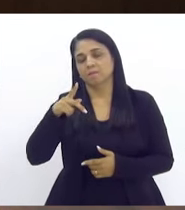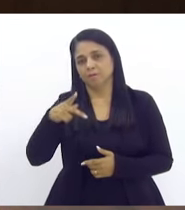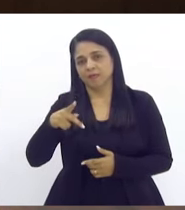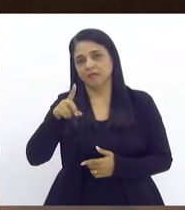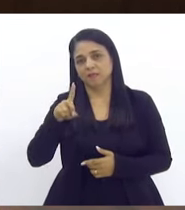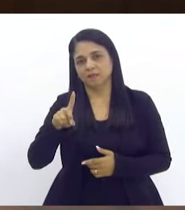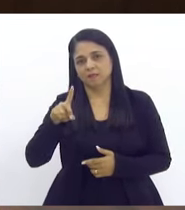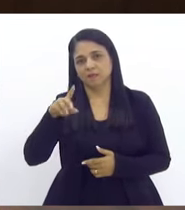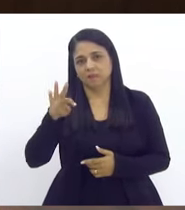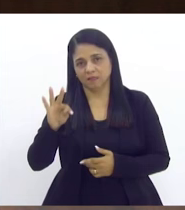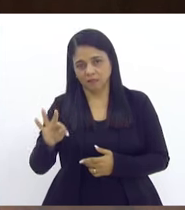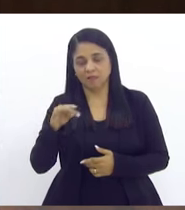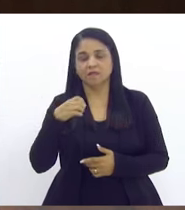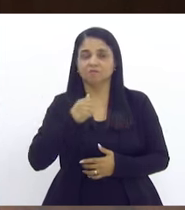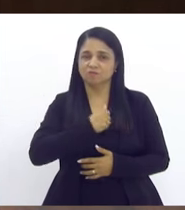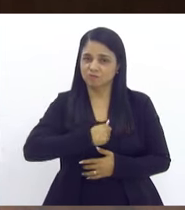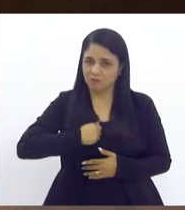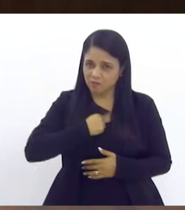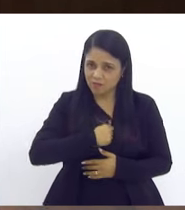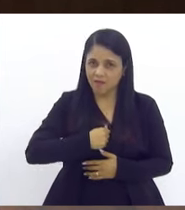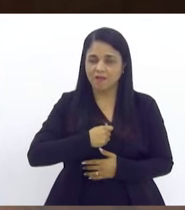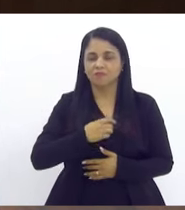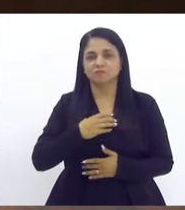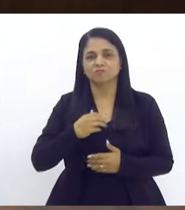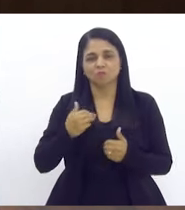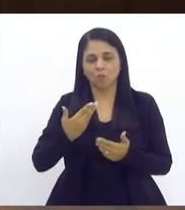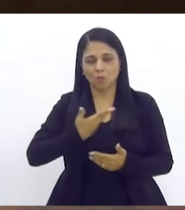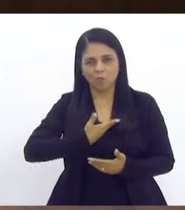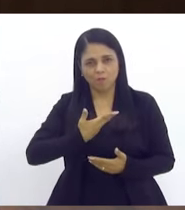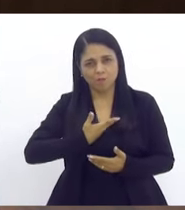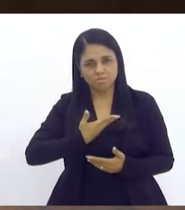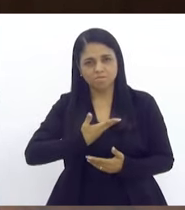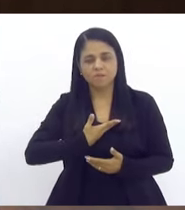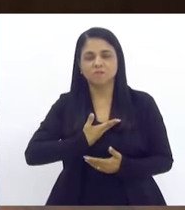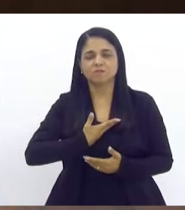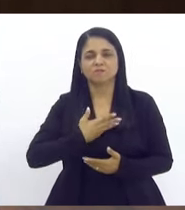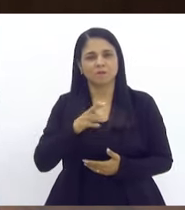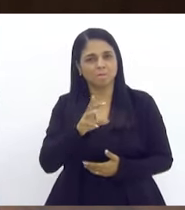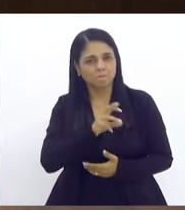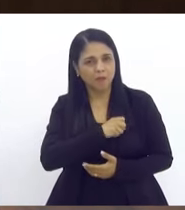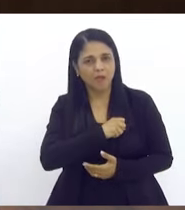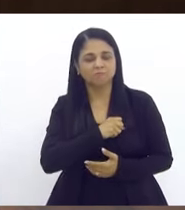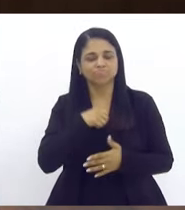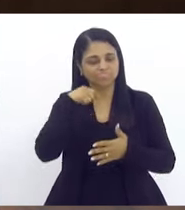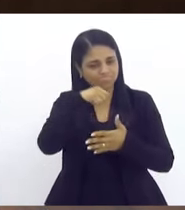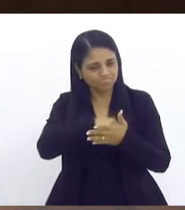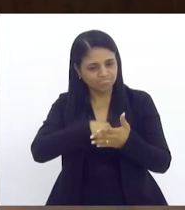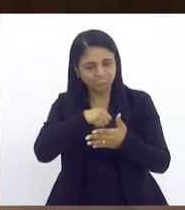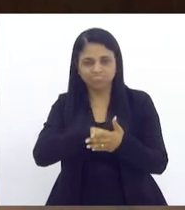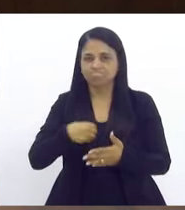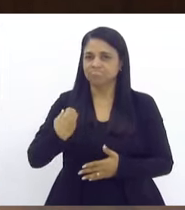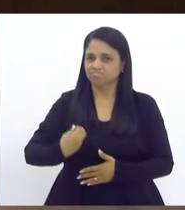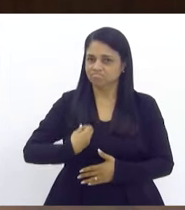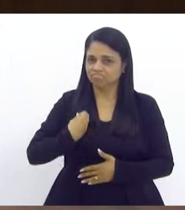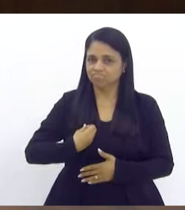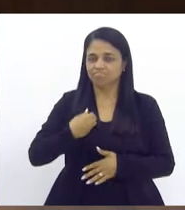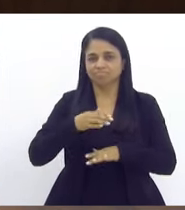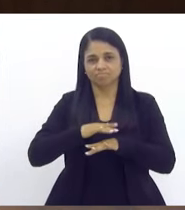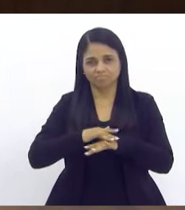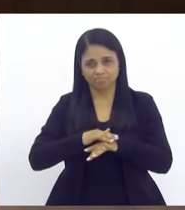muita saudade. Ele foi um companheiro muito querido, um bravo guerreiro em vida e na